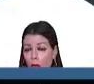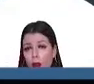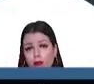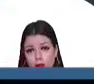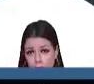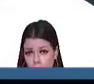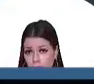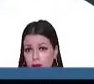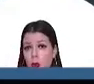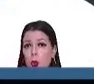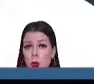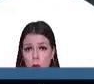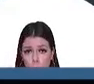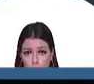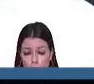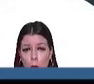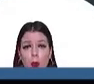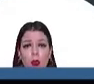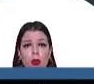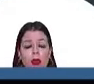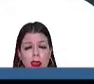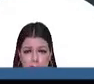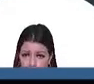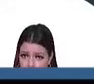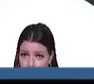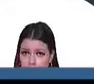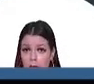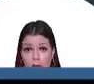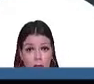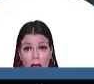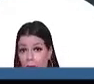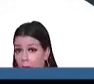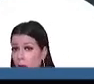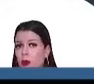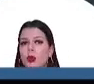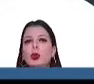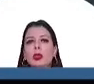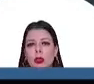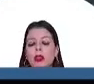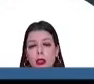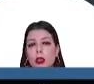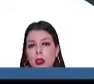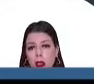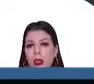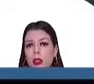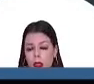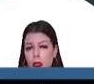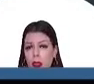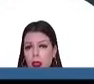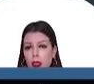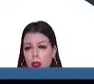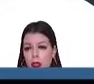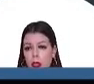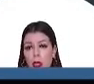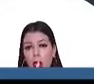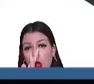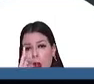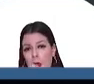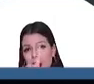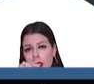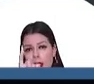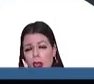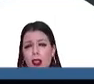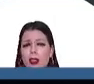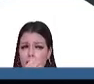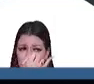presente, equipes preparadas para atender e chegar rapidamente à escola. Doutora Rosemann colocou muito bem